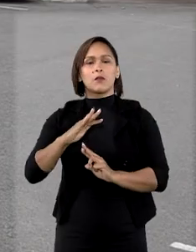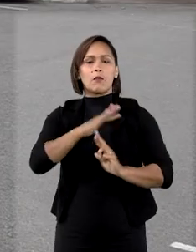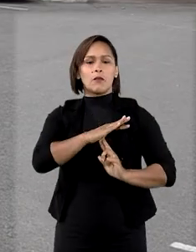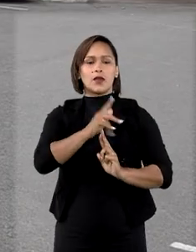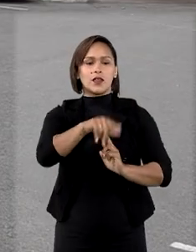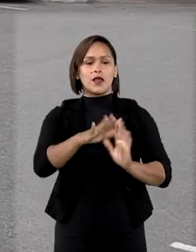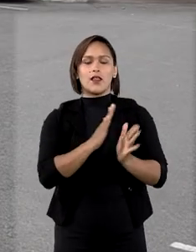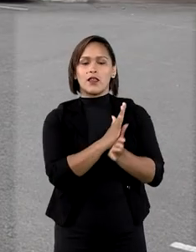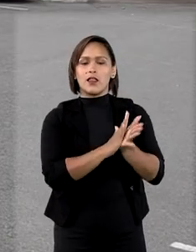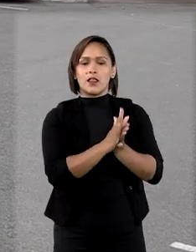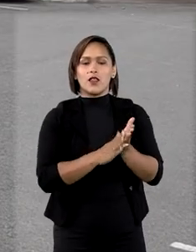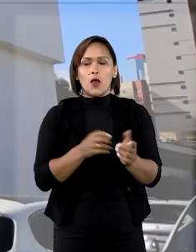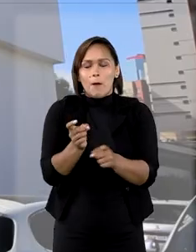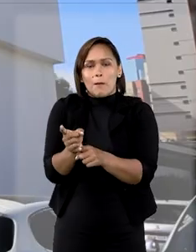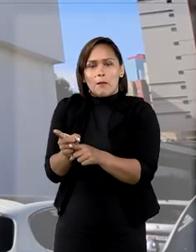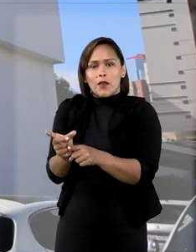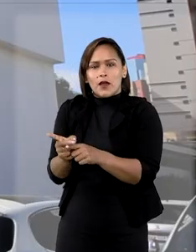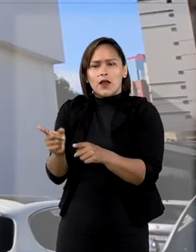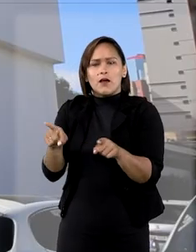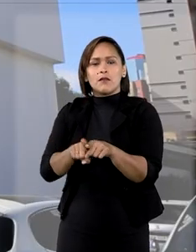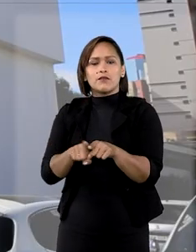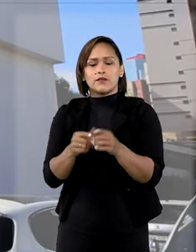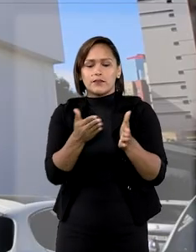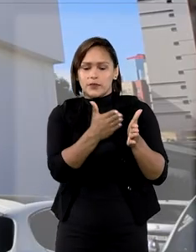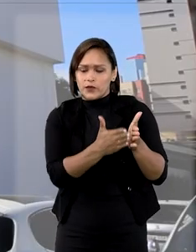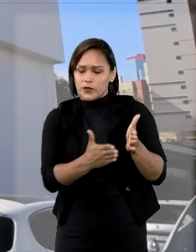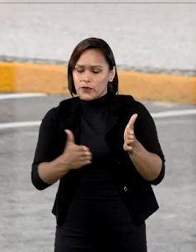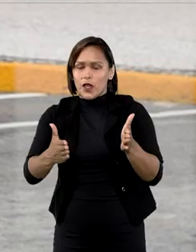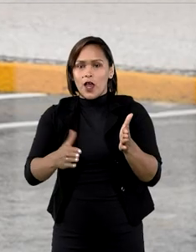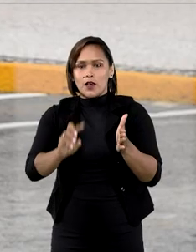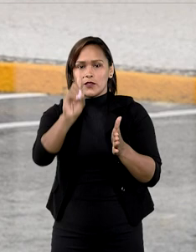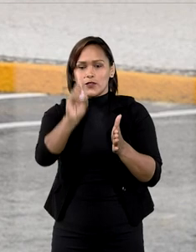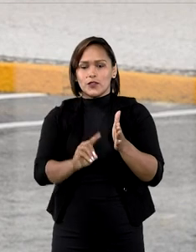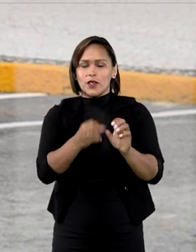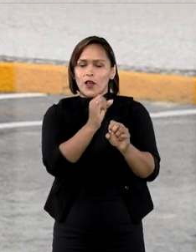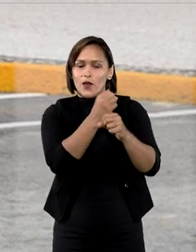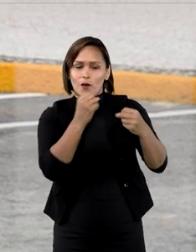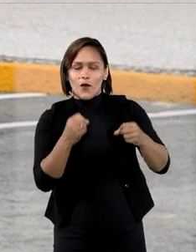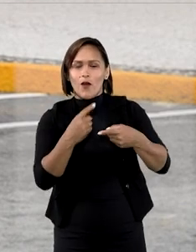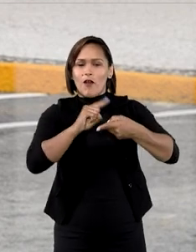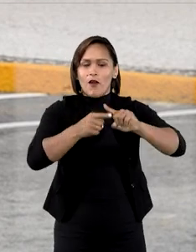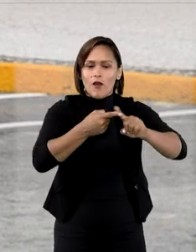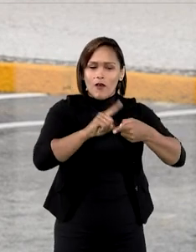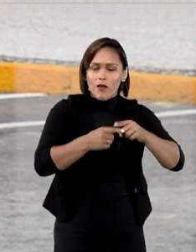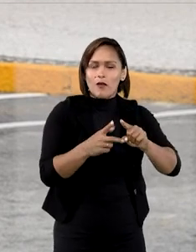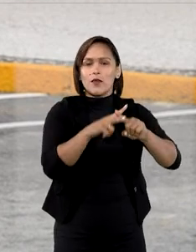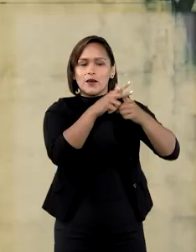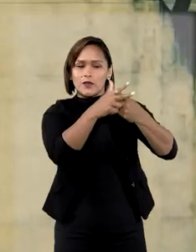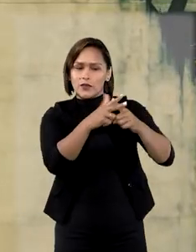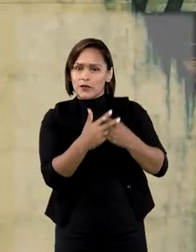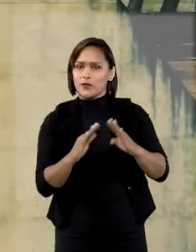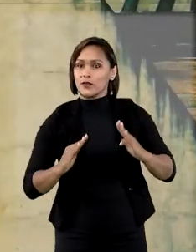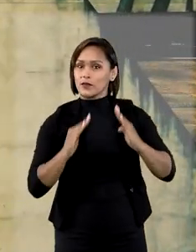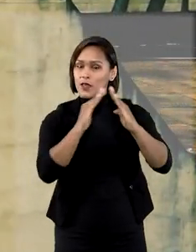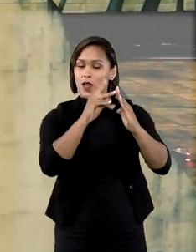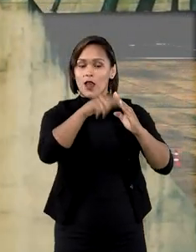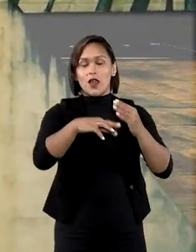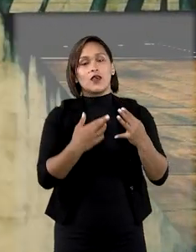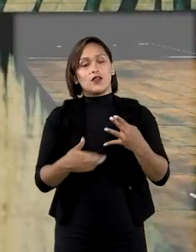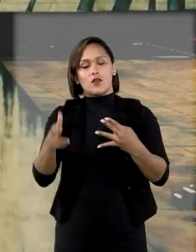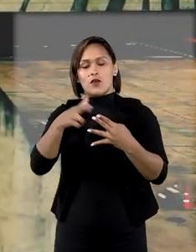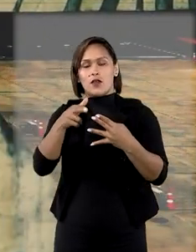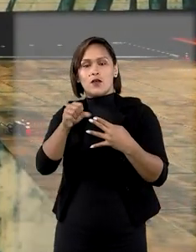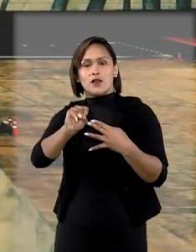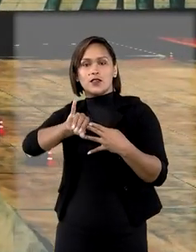isentou um comprador de pagar aluguéis pelo período em que exerceu o direito de retenção por benfeitorias. No recurso ao STJ,